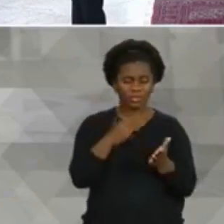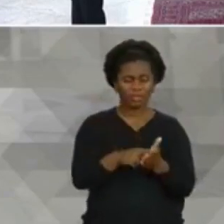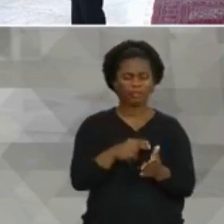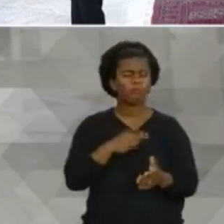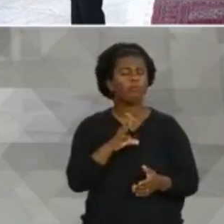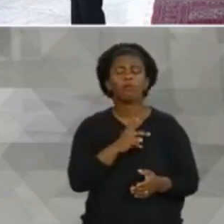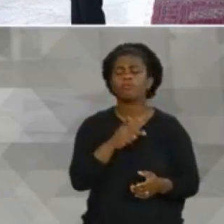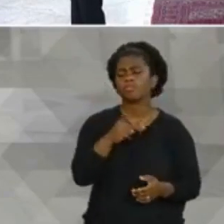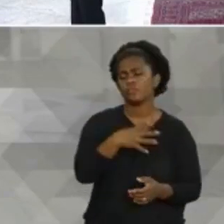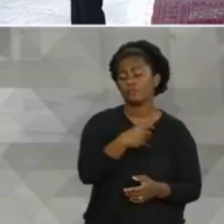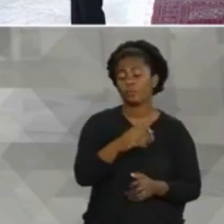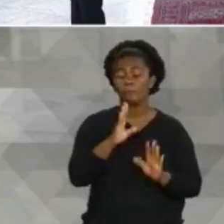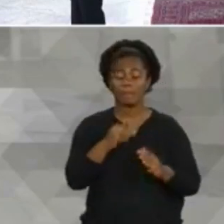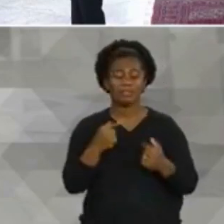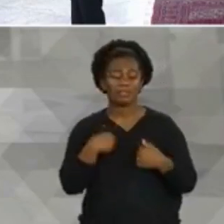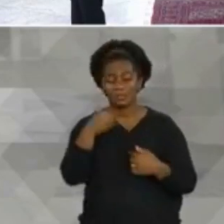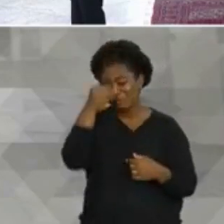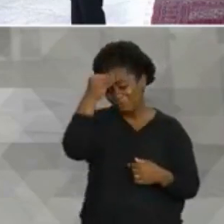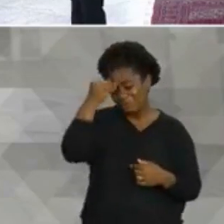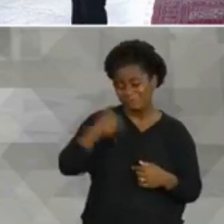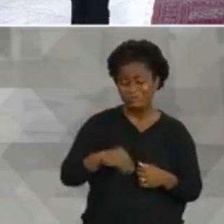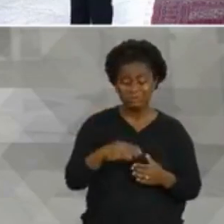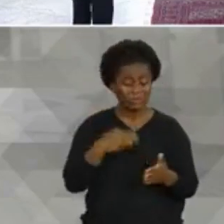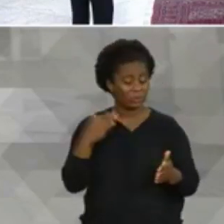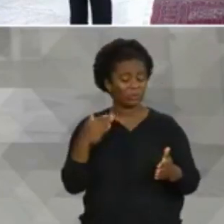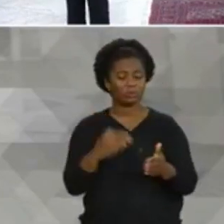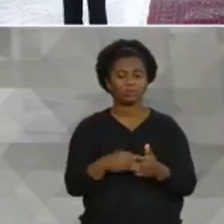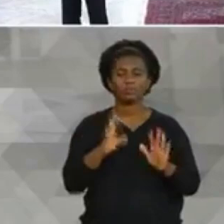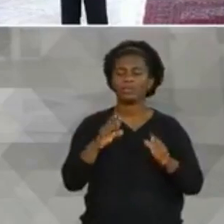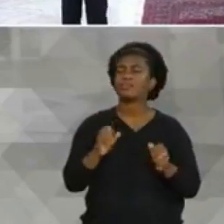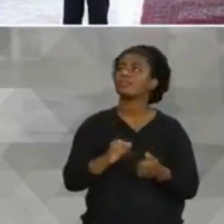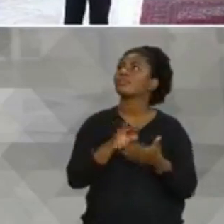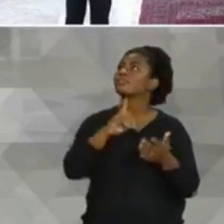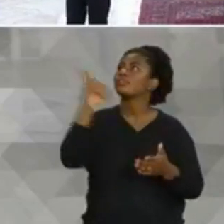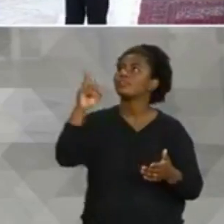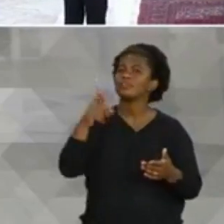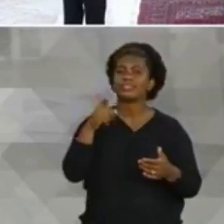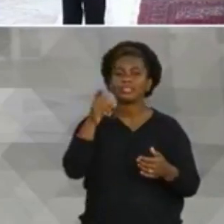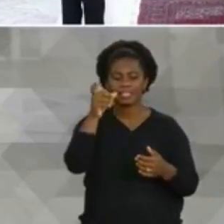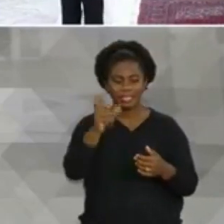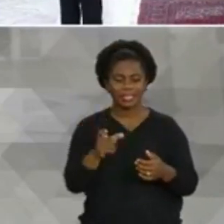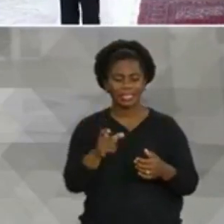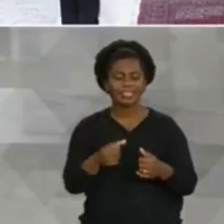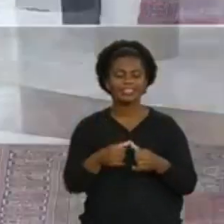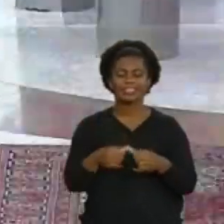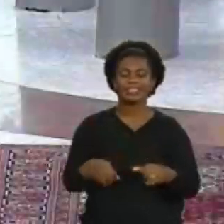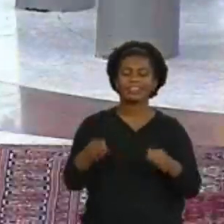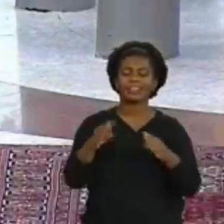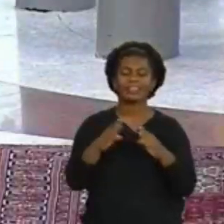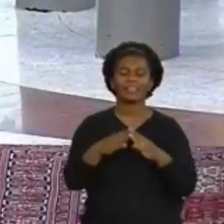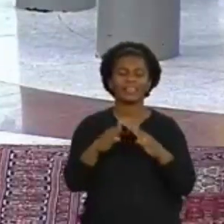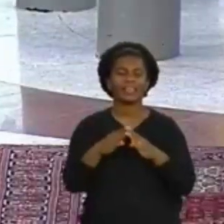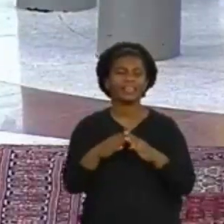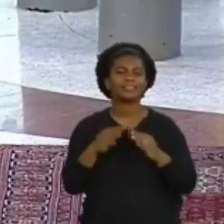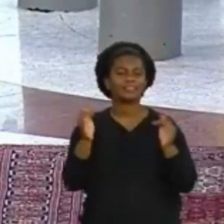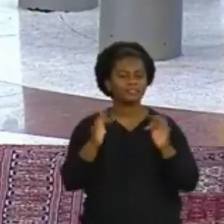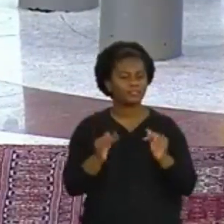dele, mas estava desistindo de tudo. Mas graças a Deus ele está em casa, está com o filho dele, está com a família dele, foi